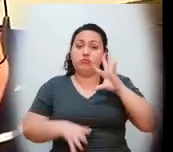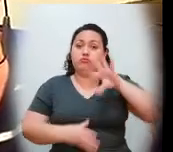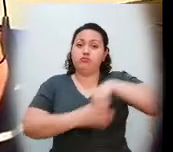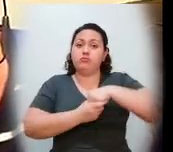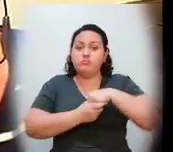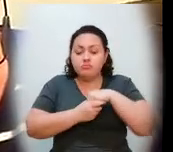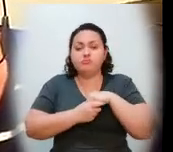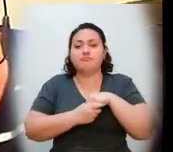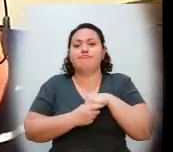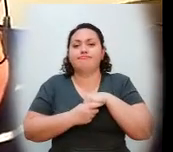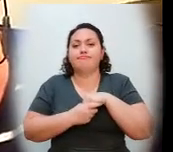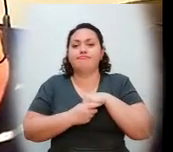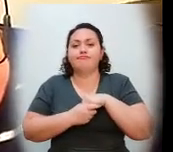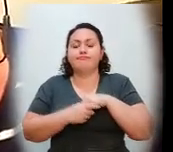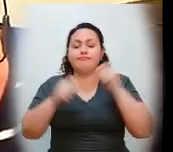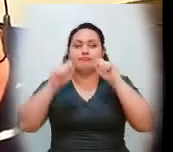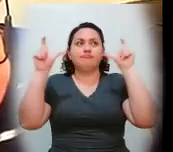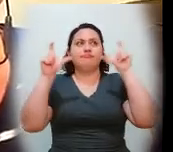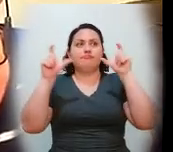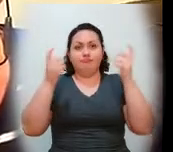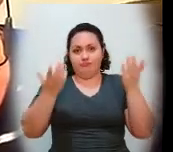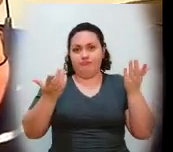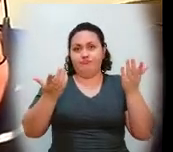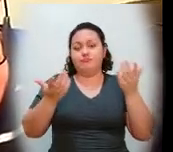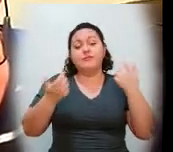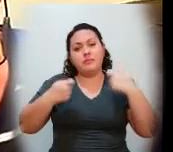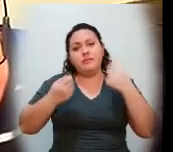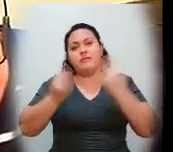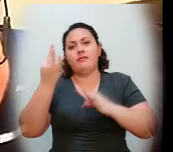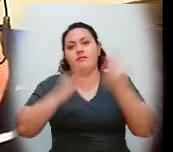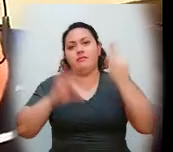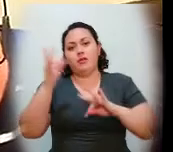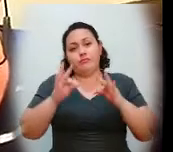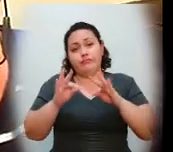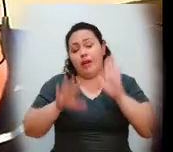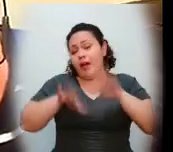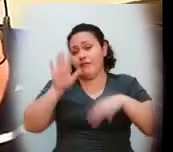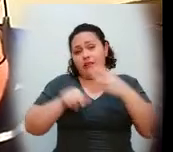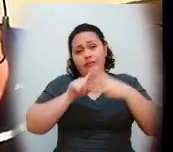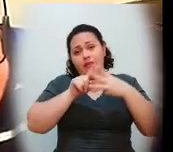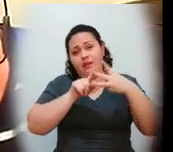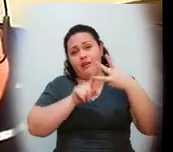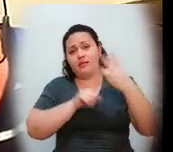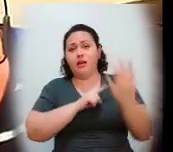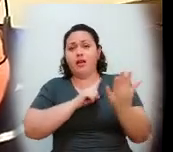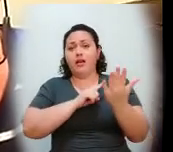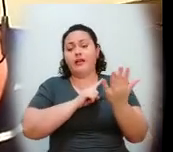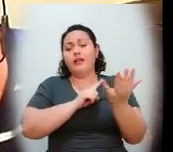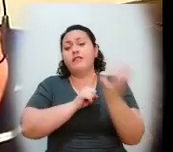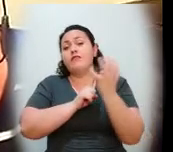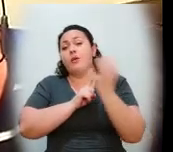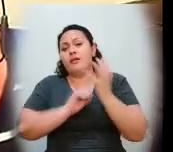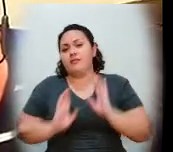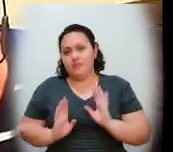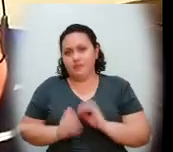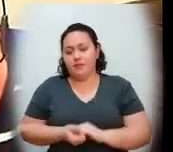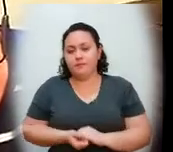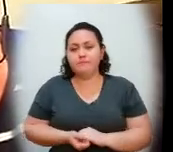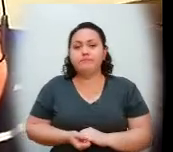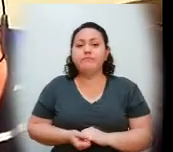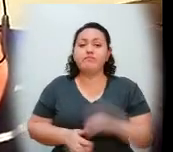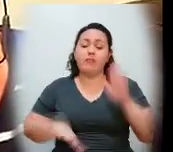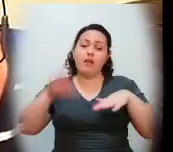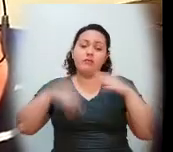Então, normalmente são esses 3 fatores que acabam influenciando. Né? Muitas vezes a insônia ela pode